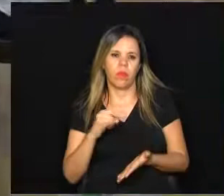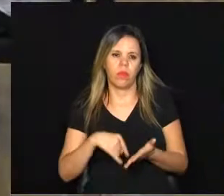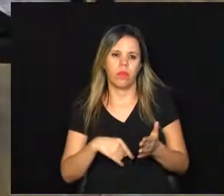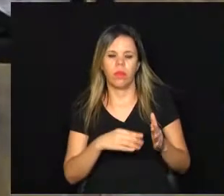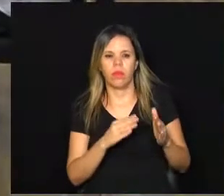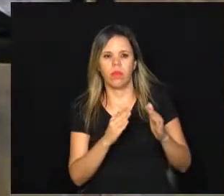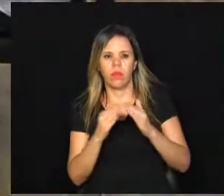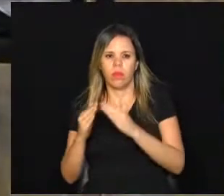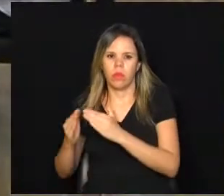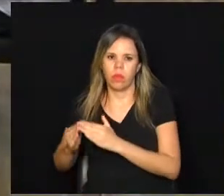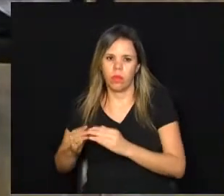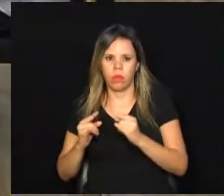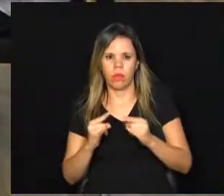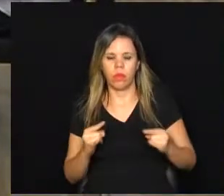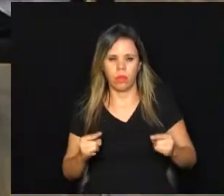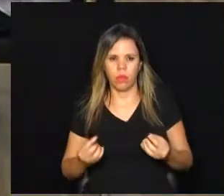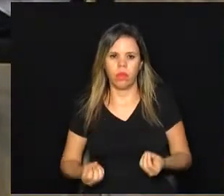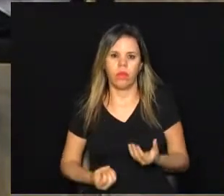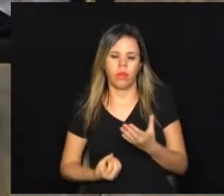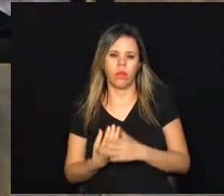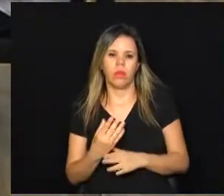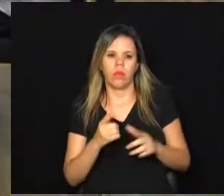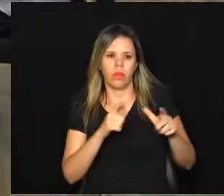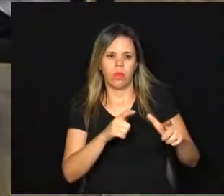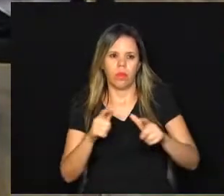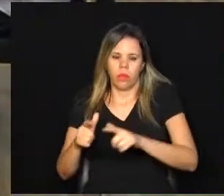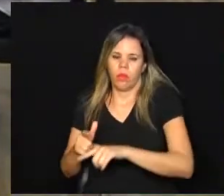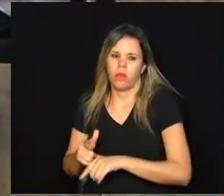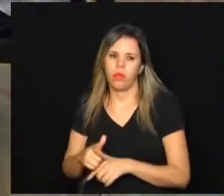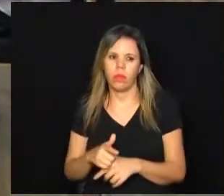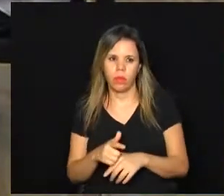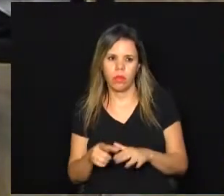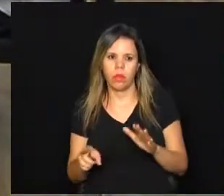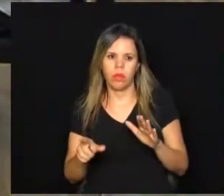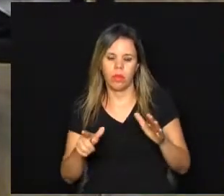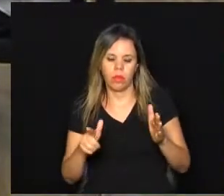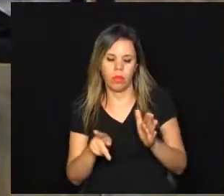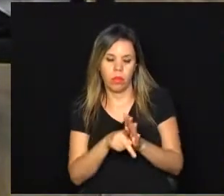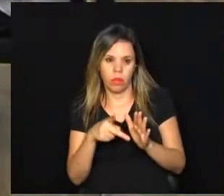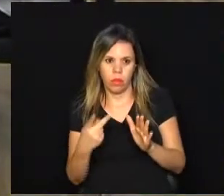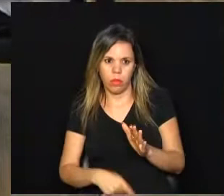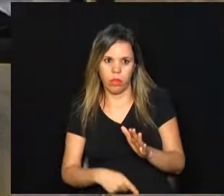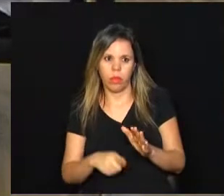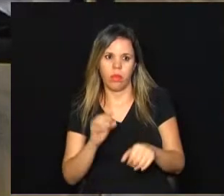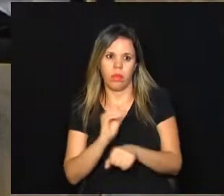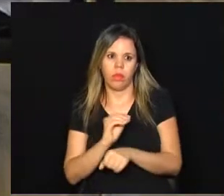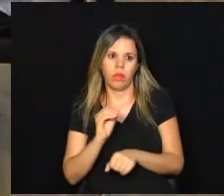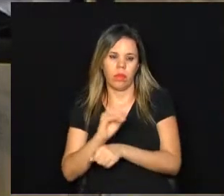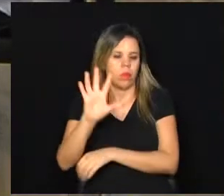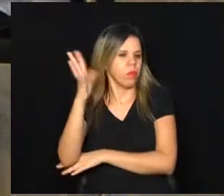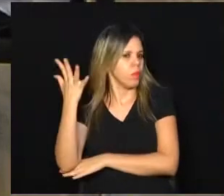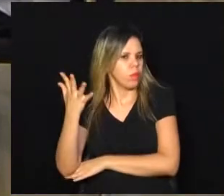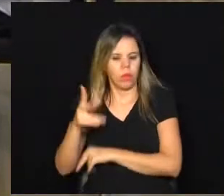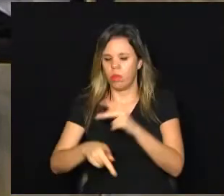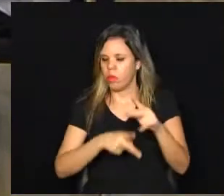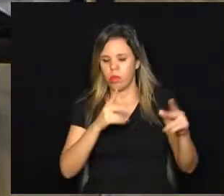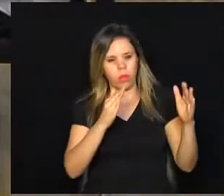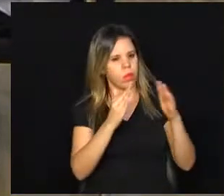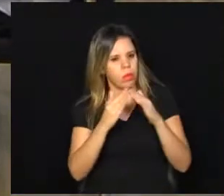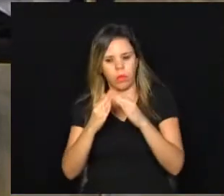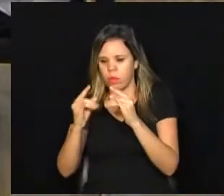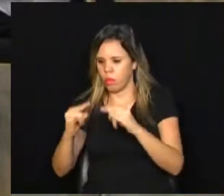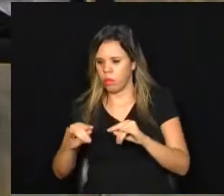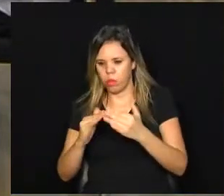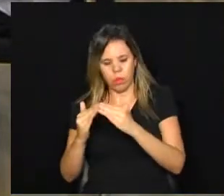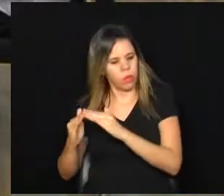dessas ocupações estão em áreas chamadas de preservação ambiental. Não deveriam estar lá, mas